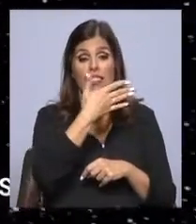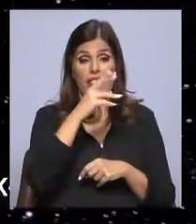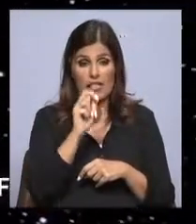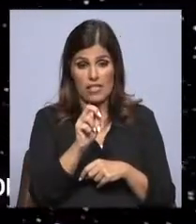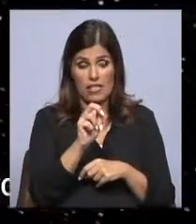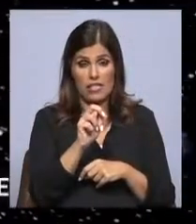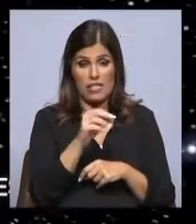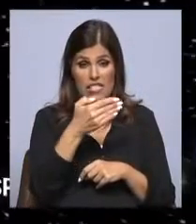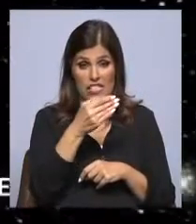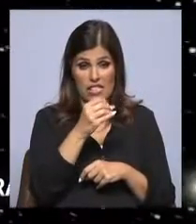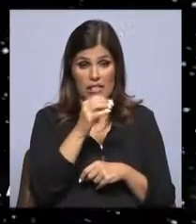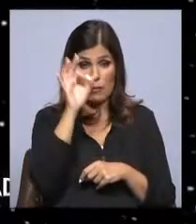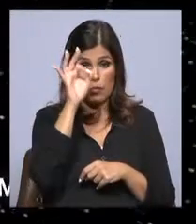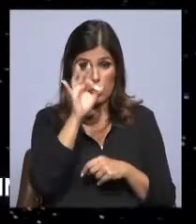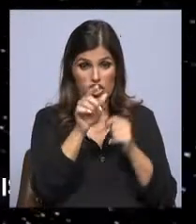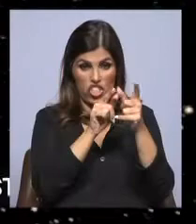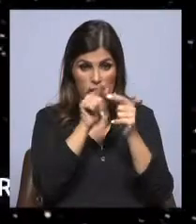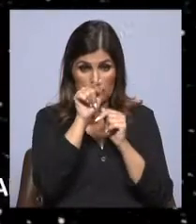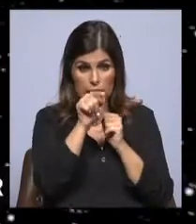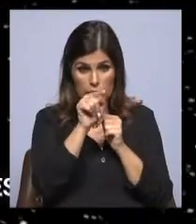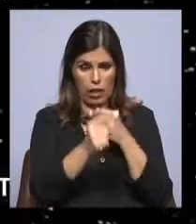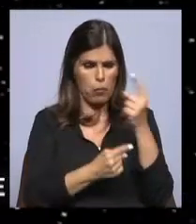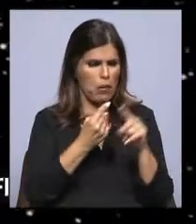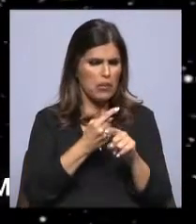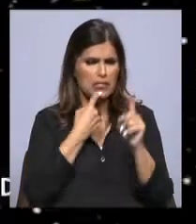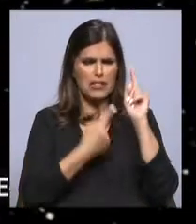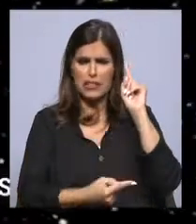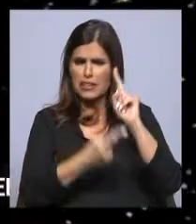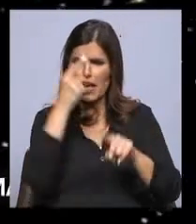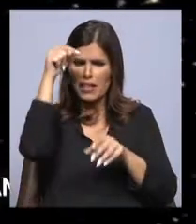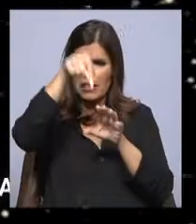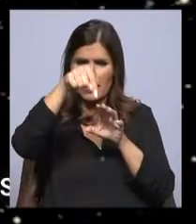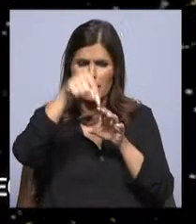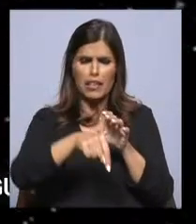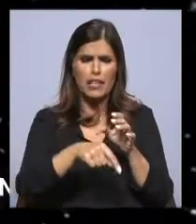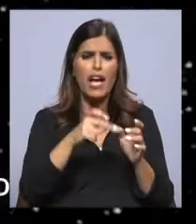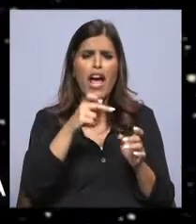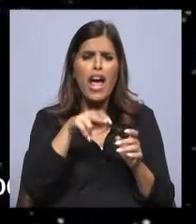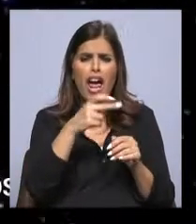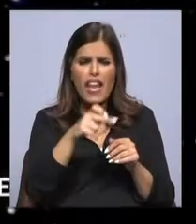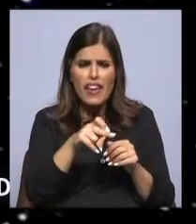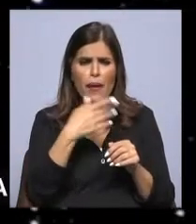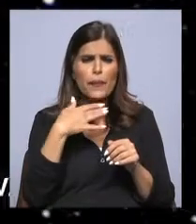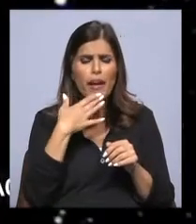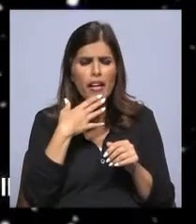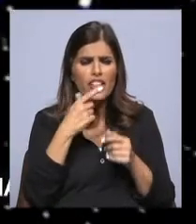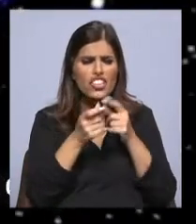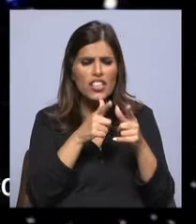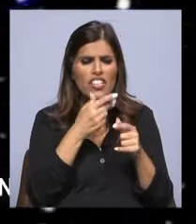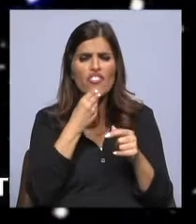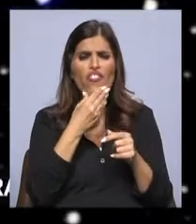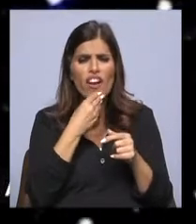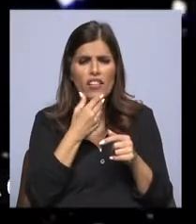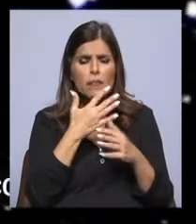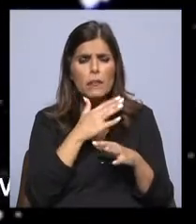70% daquelas anãs brancas, algo de estranho estava a acontecer. Porque são anãs brancas, são estrelas velhas, só que à superfície